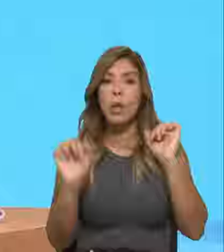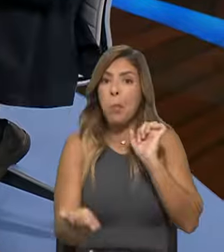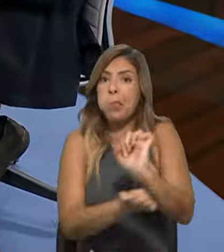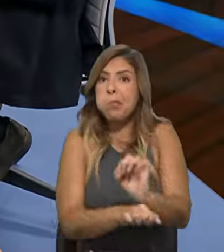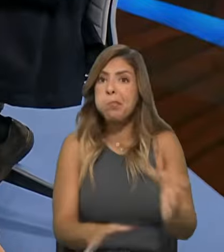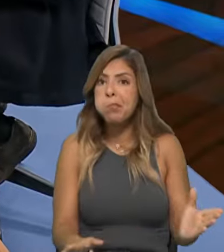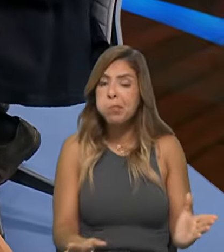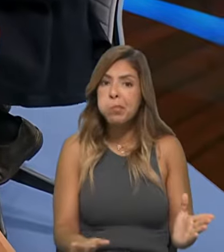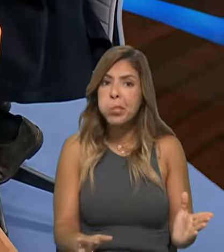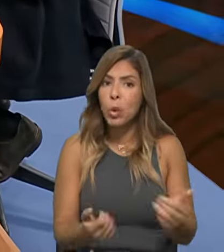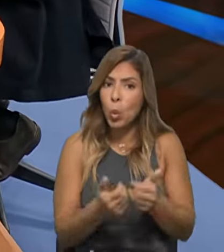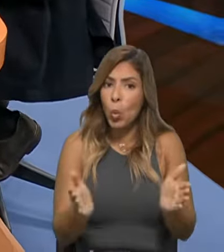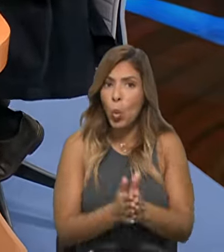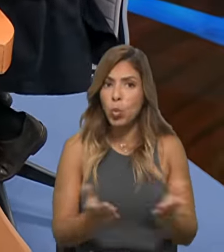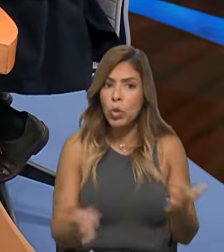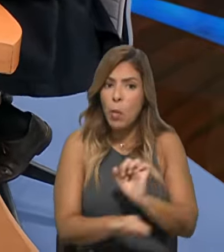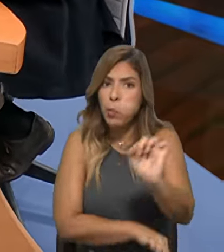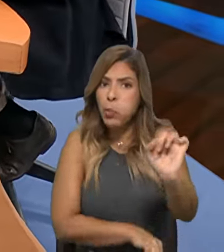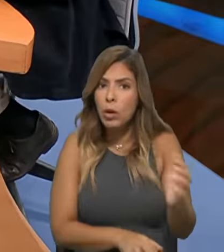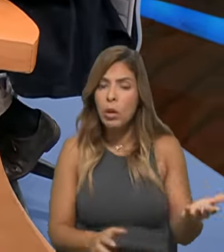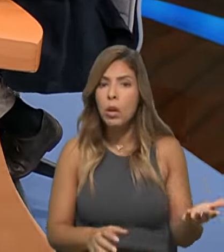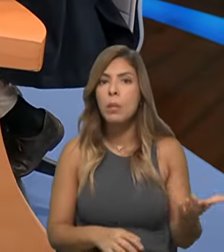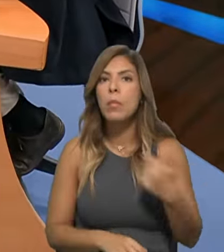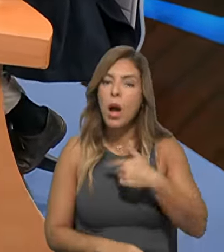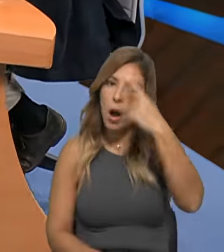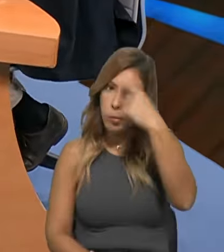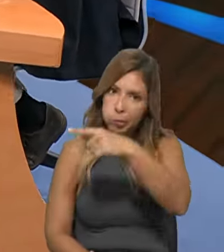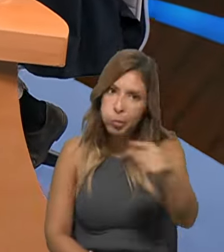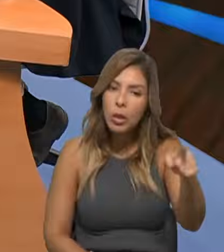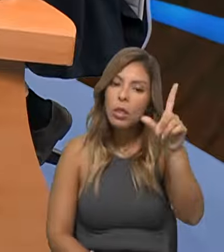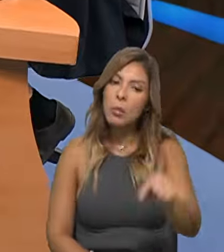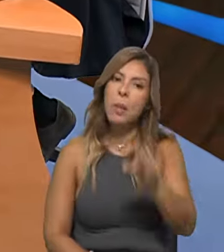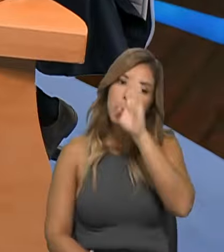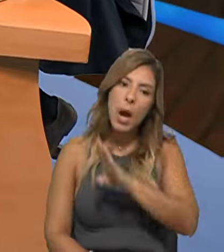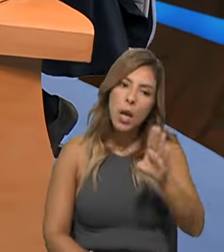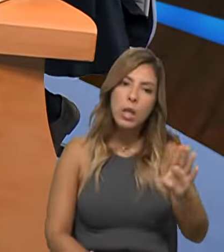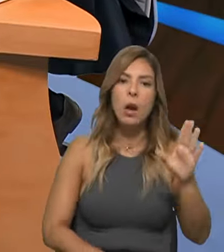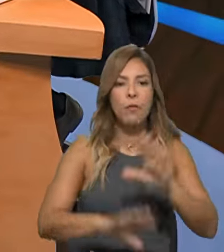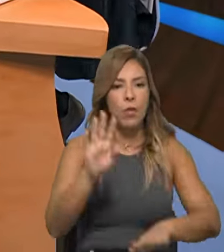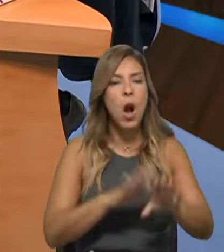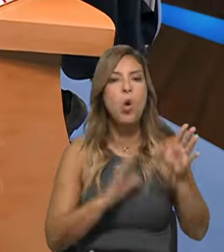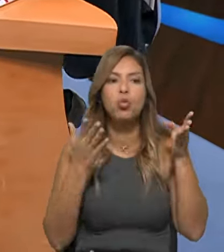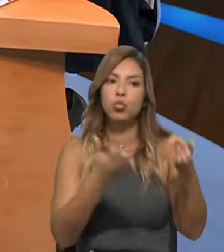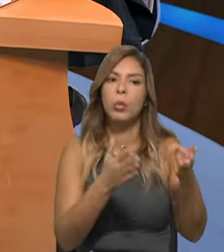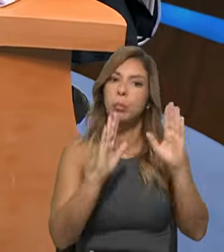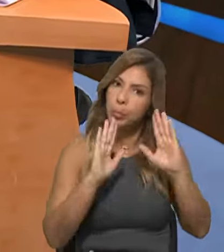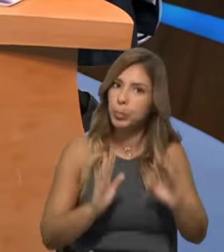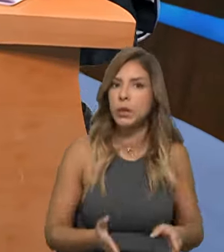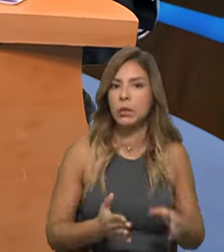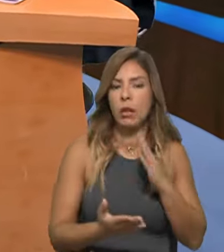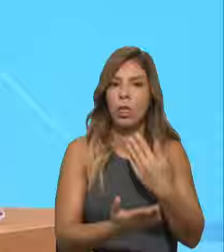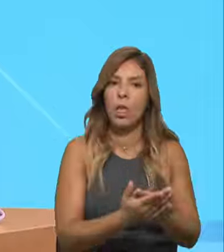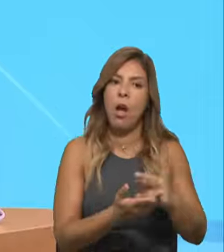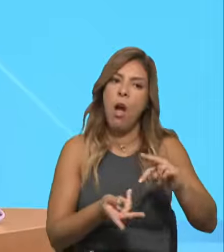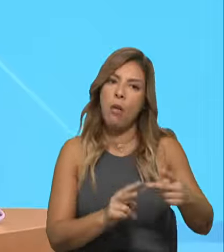liberdade de todo, exatamente. Portanto, é necessário a consciencialização e é necessária a mobilização das pessoas para se poder, de alguma forma, alterar